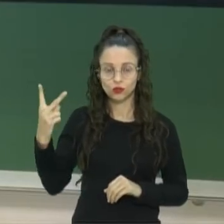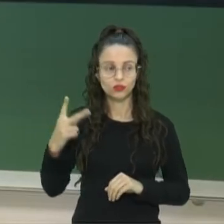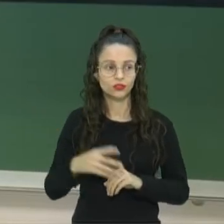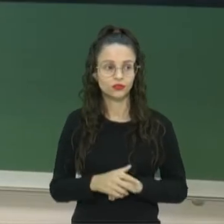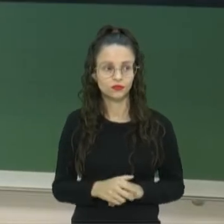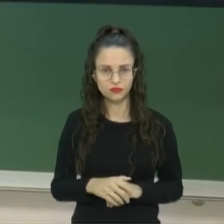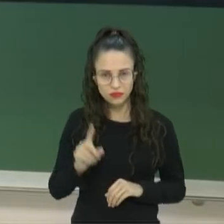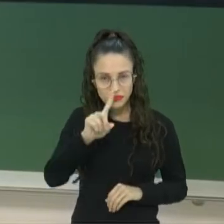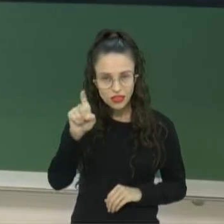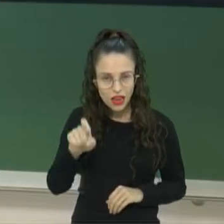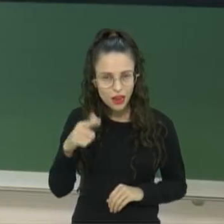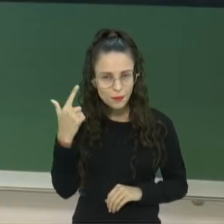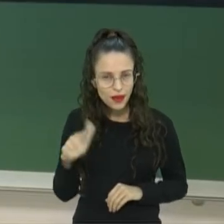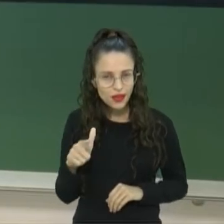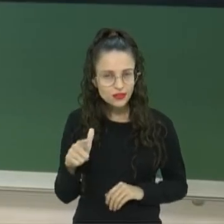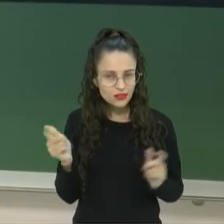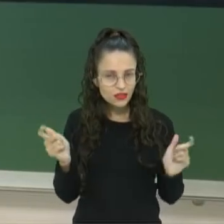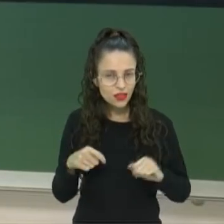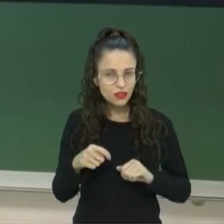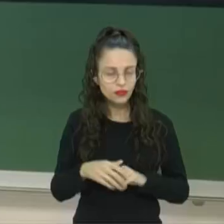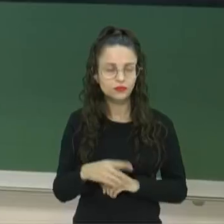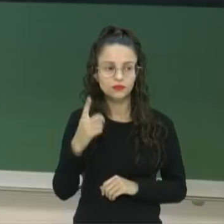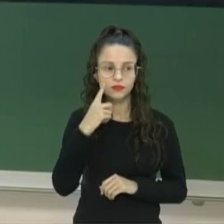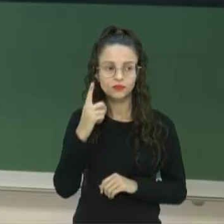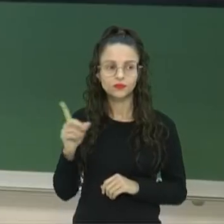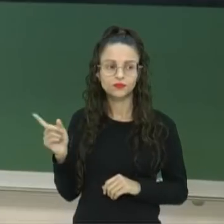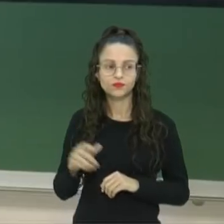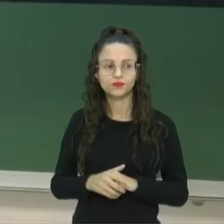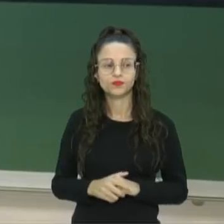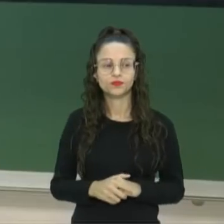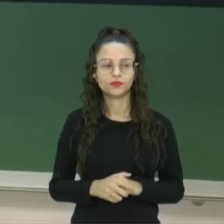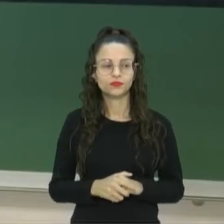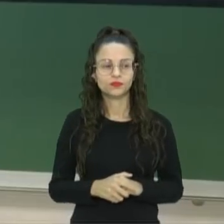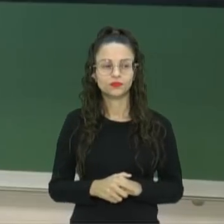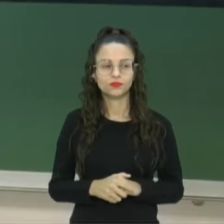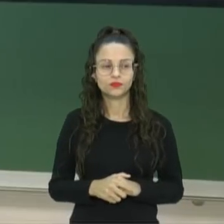72. Será que cabe mais um 12? Vamos ver.